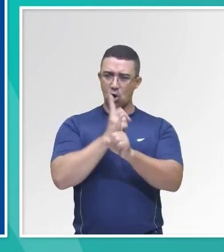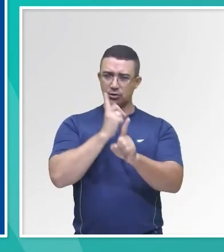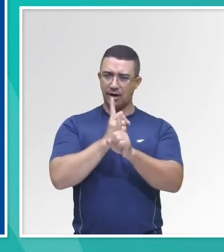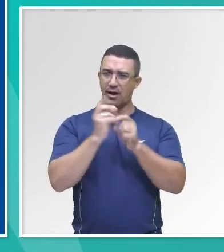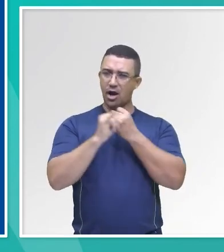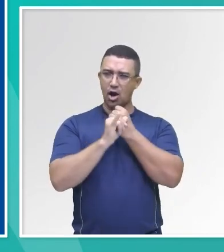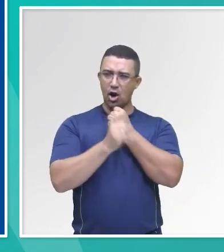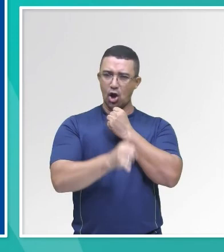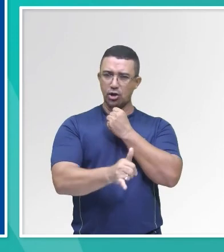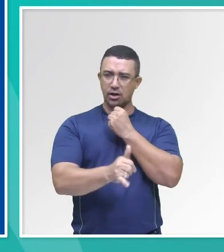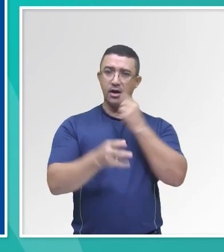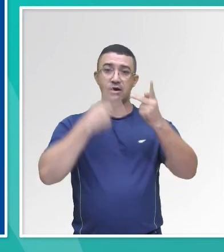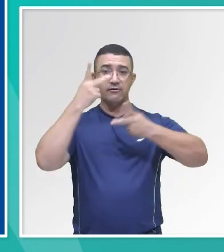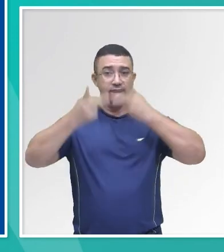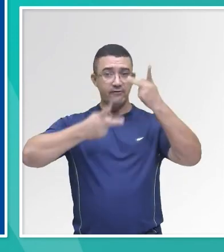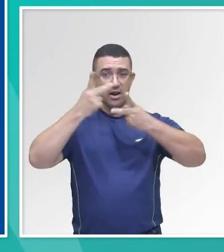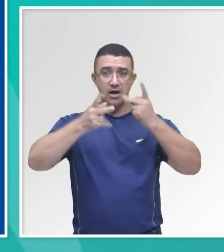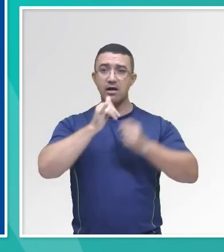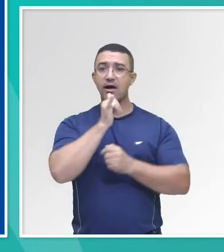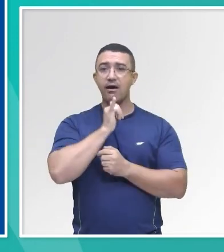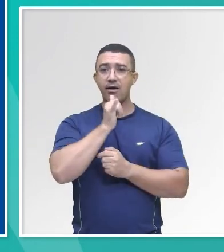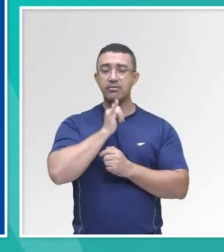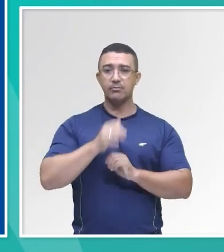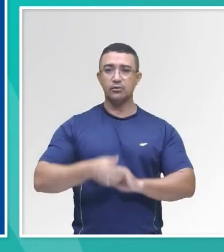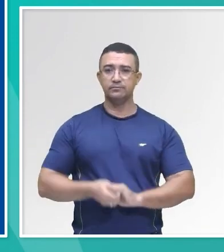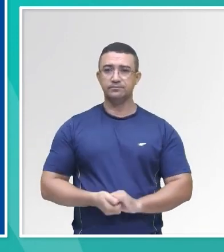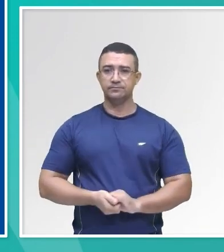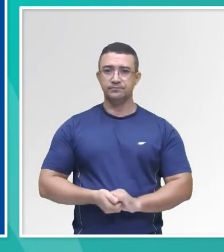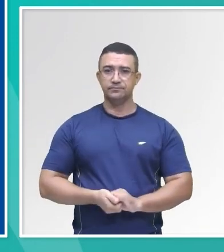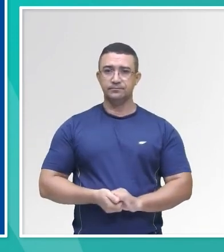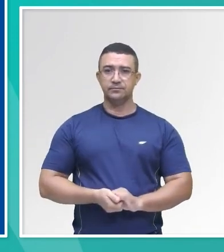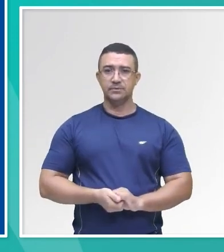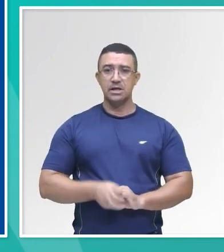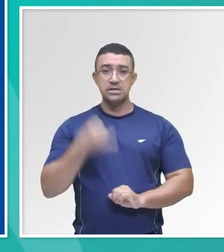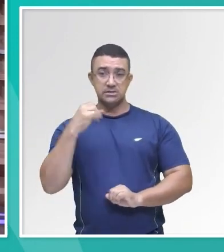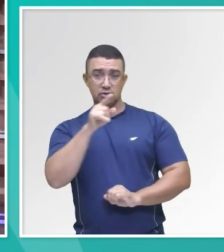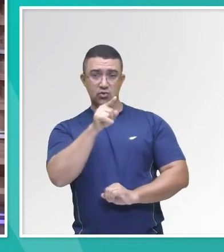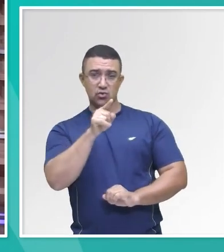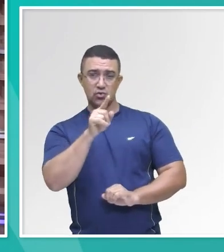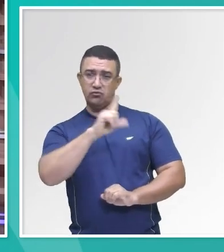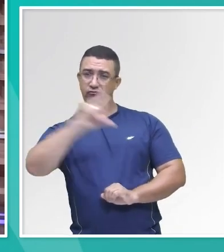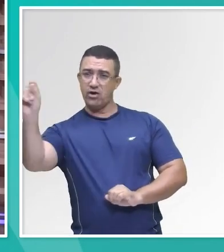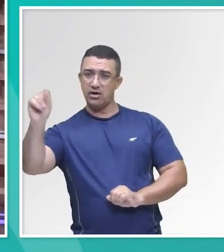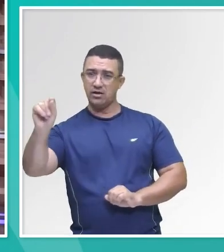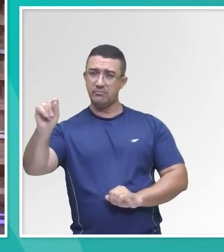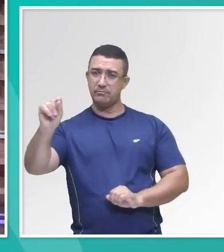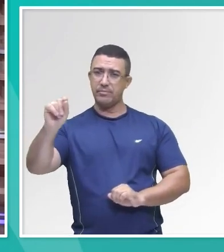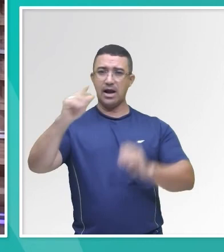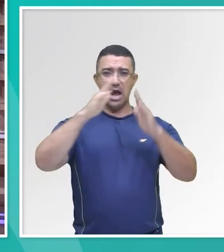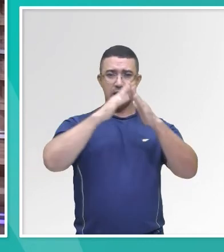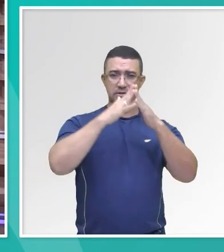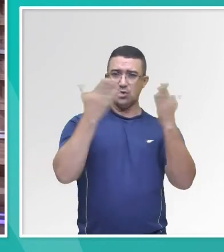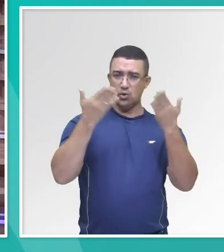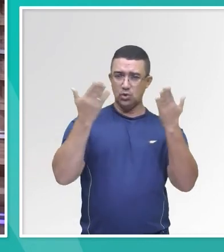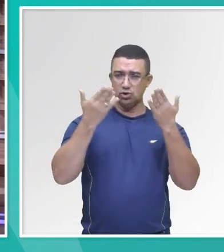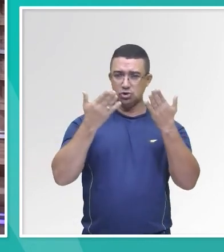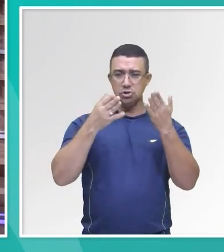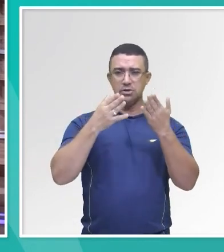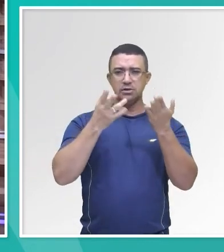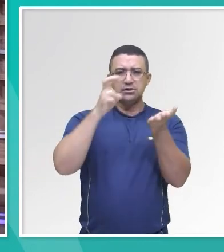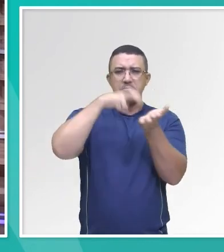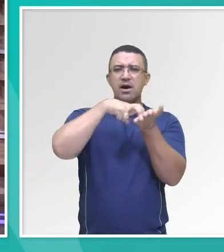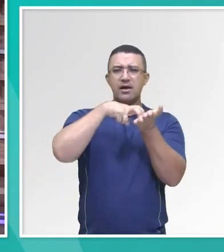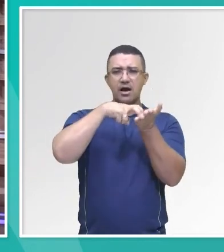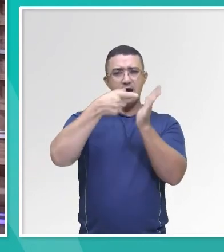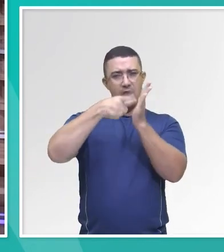falando sobre, por exemplo, se você saiu da sua casa hoje pela manhã, antes